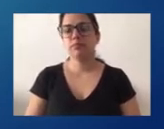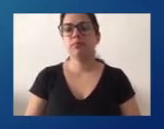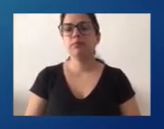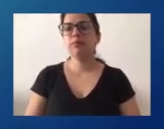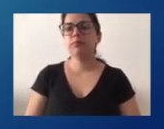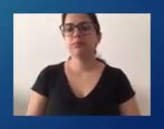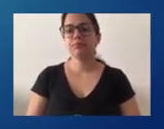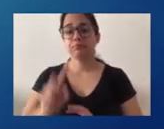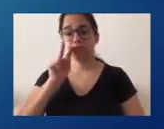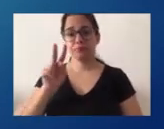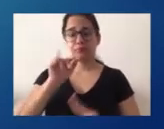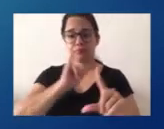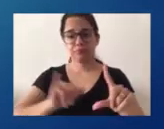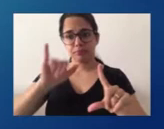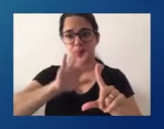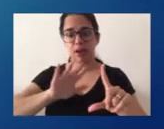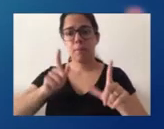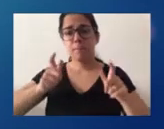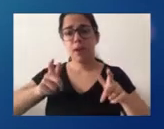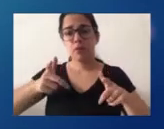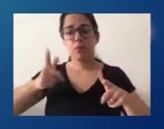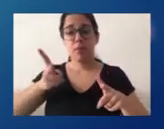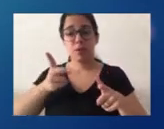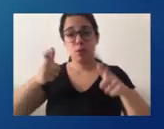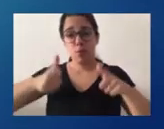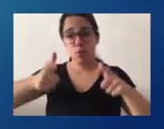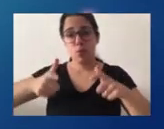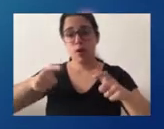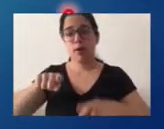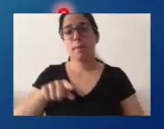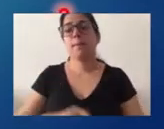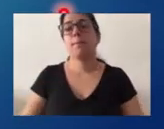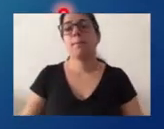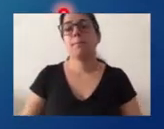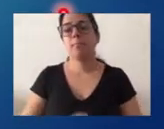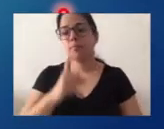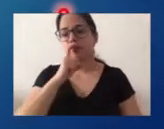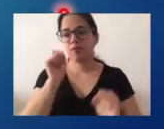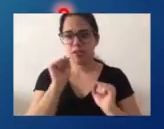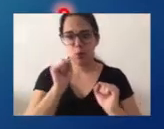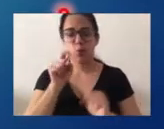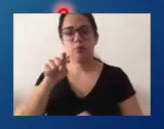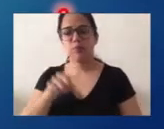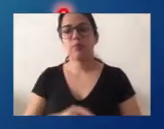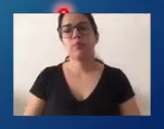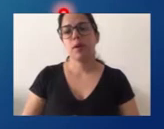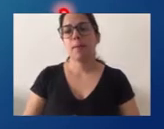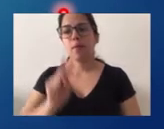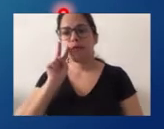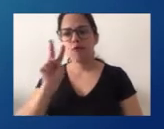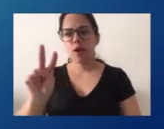Nessa outra imagem, né, do mesmo local, desse banco genético de germoplasma da Embrapa, Recursos Genéticos e Biotecnologia, nós podemos